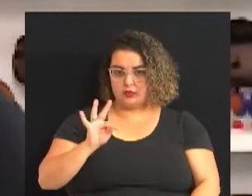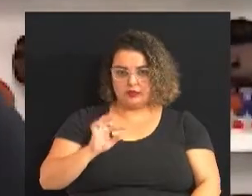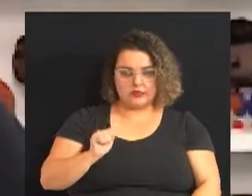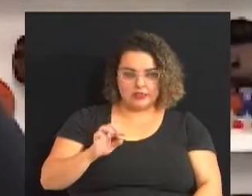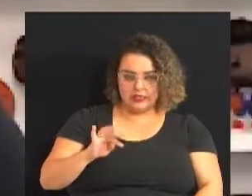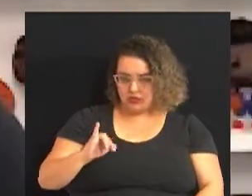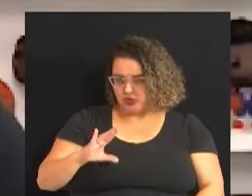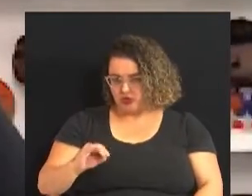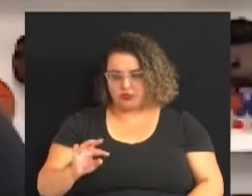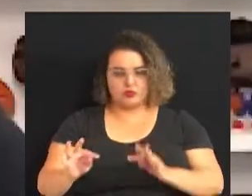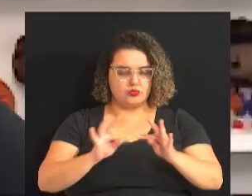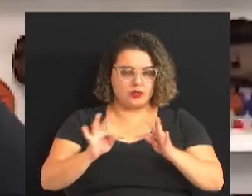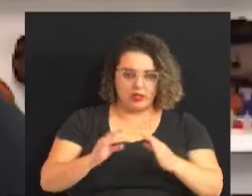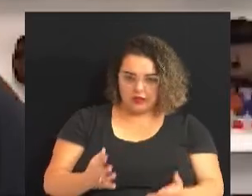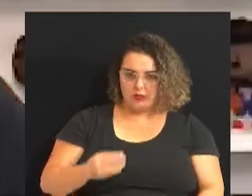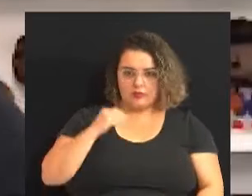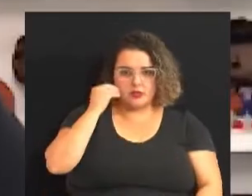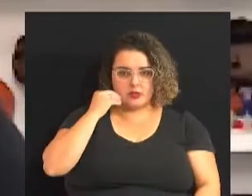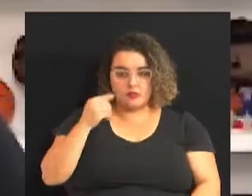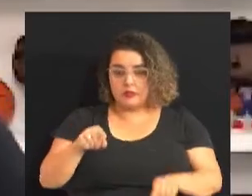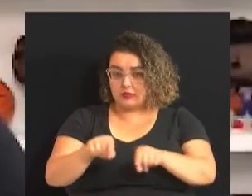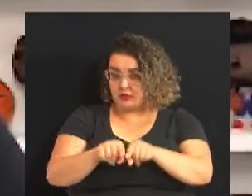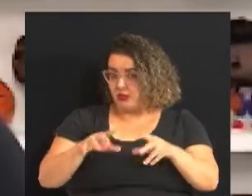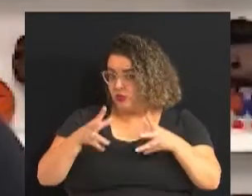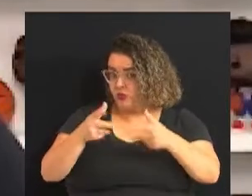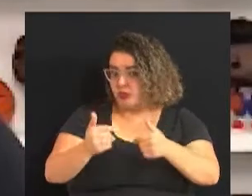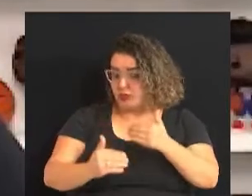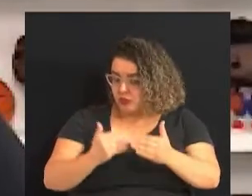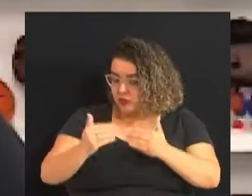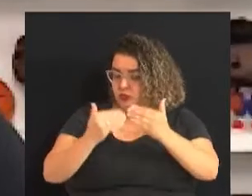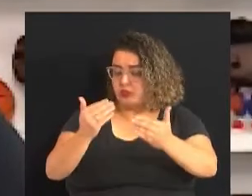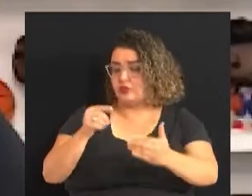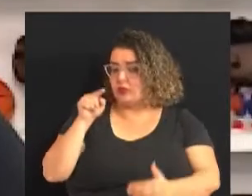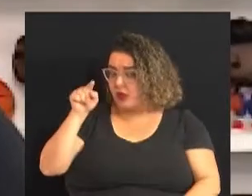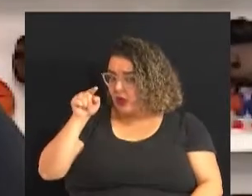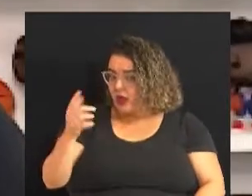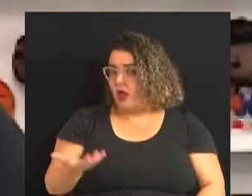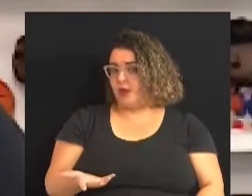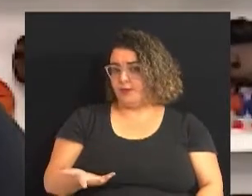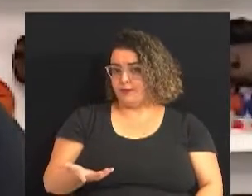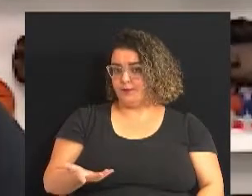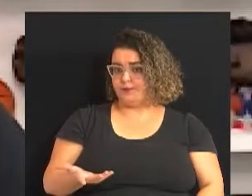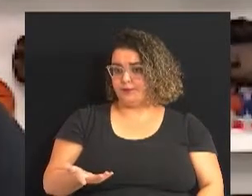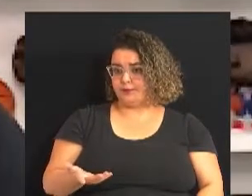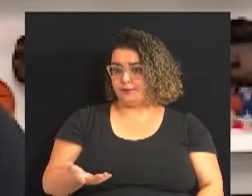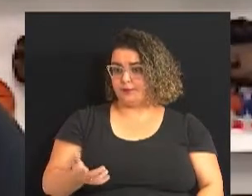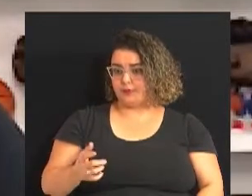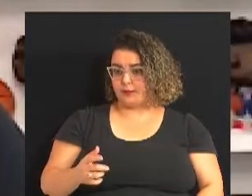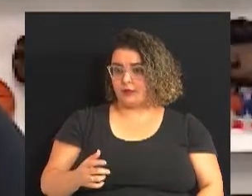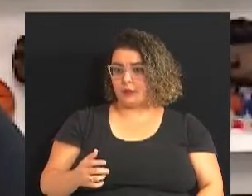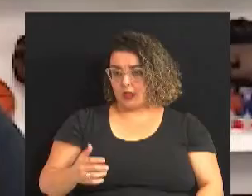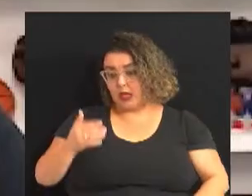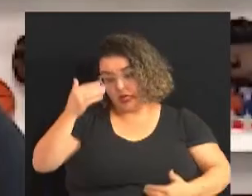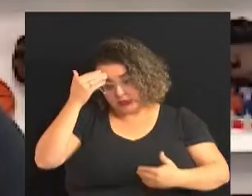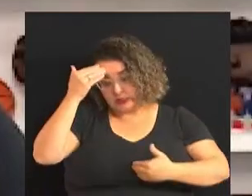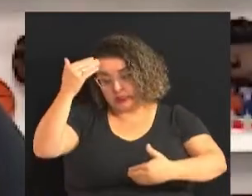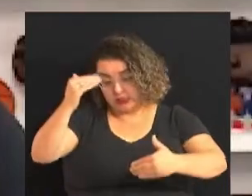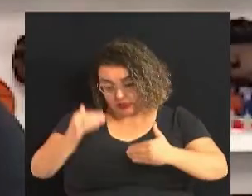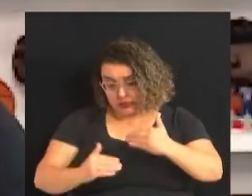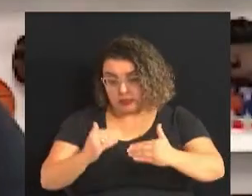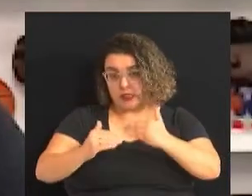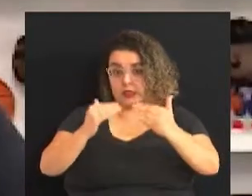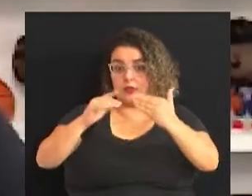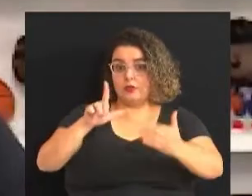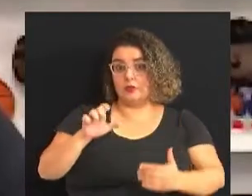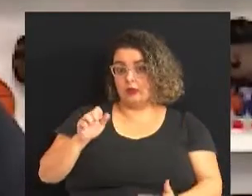só na experiência, mas também com tudo que ele está desenvolvendo lá. Eu acho que é muito grata essa evolução do Leandrinho, porque